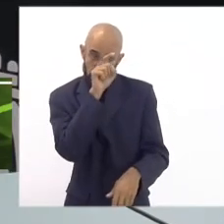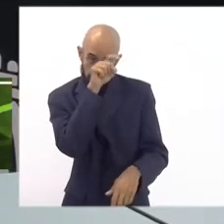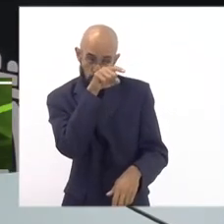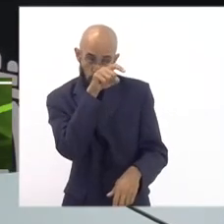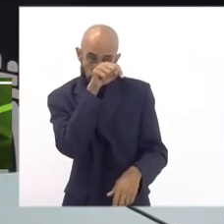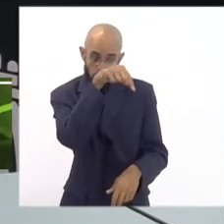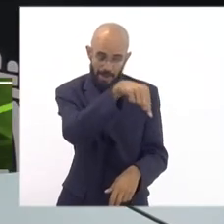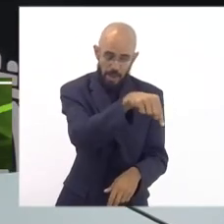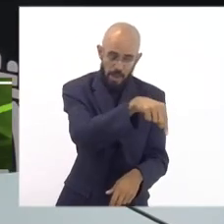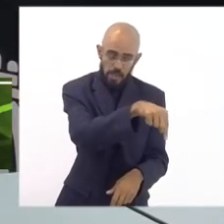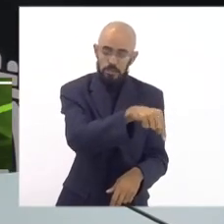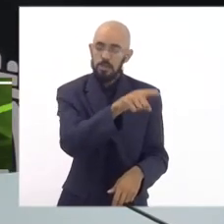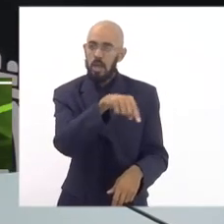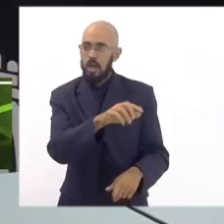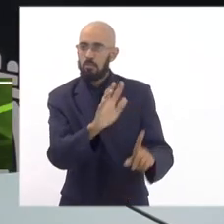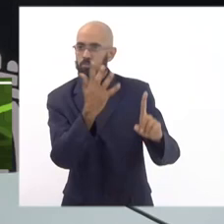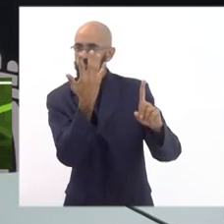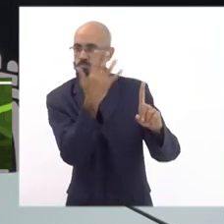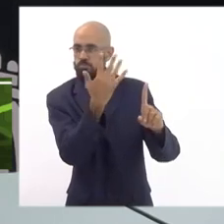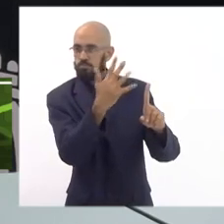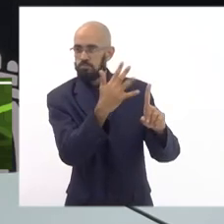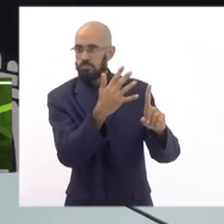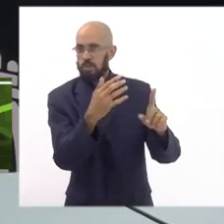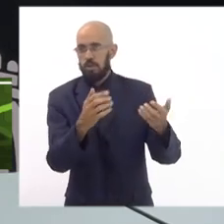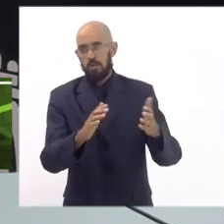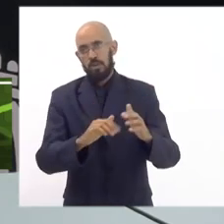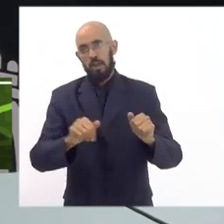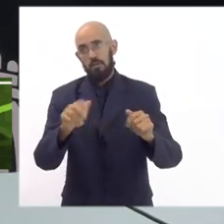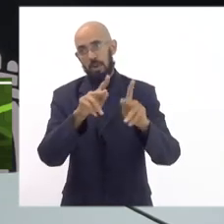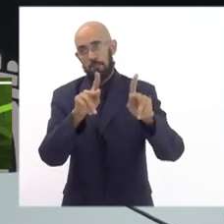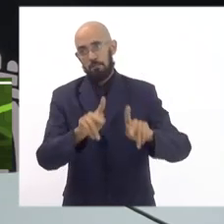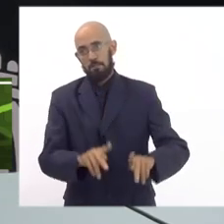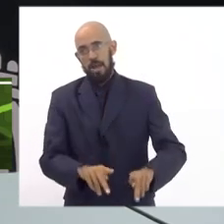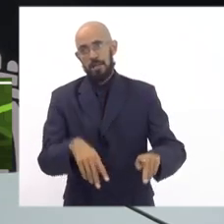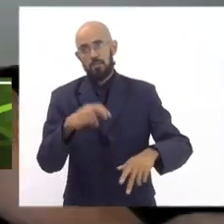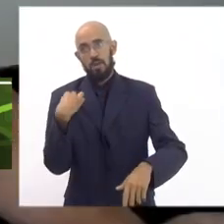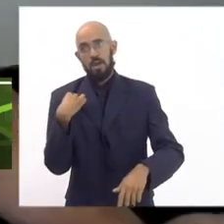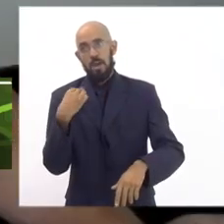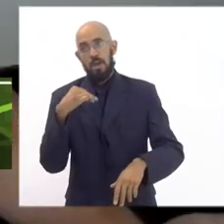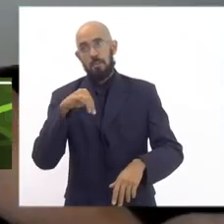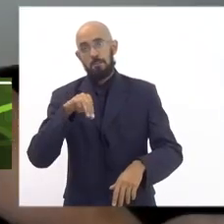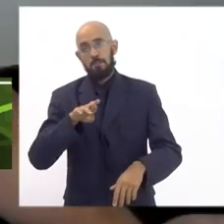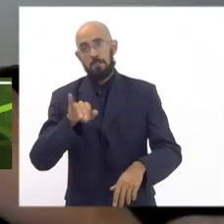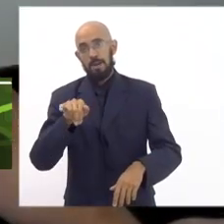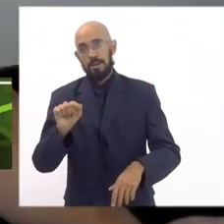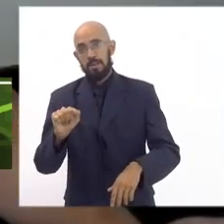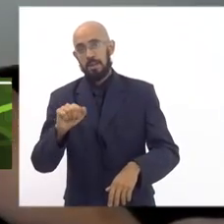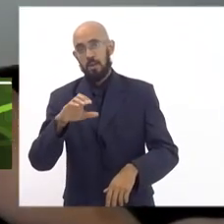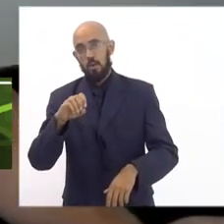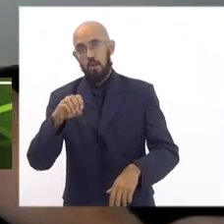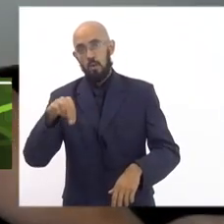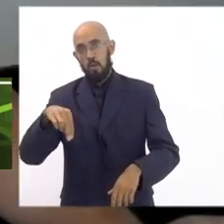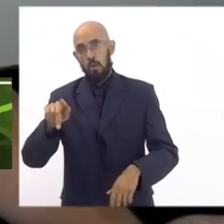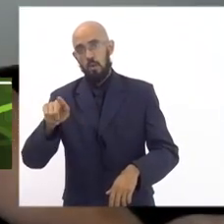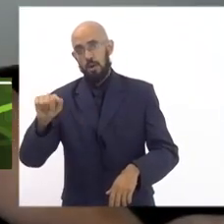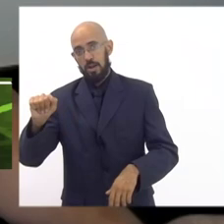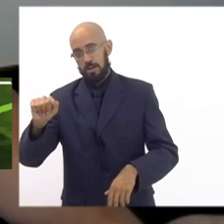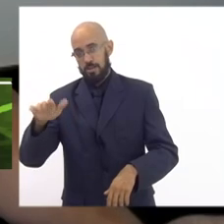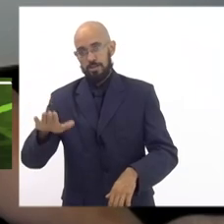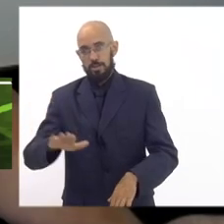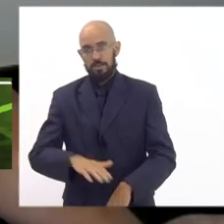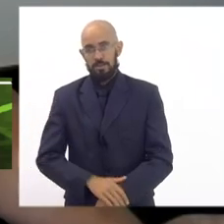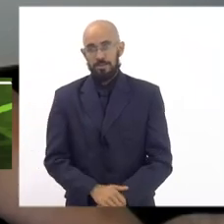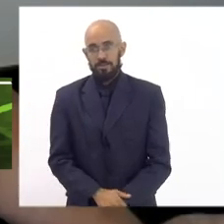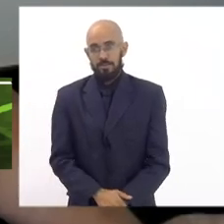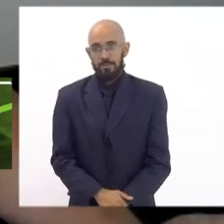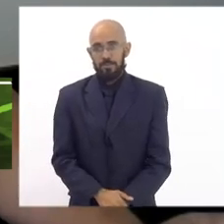quero ficar em paz com a dona Maria Conga, né? É verdade. Deputado Márcio Pacheco? Deputado Valdec.